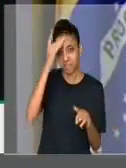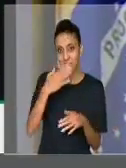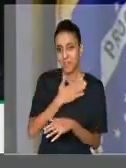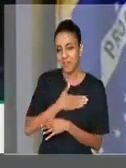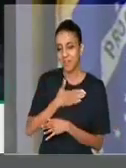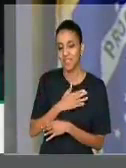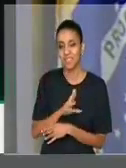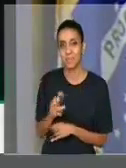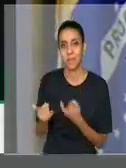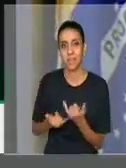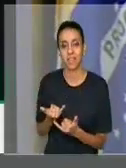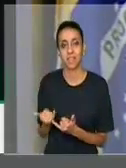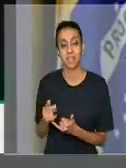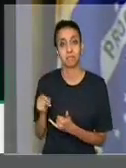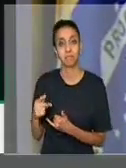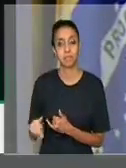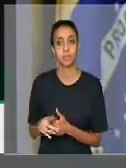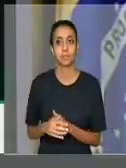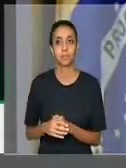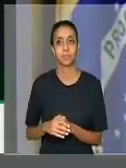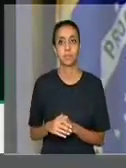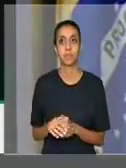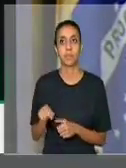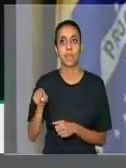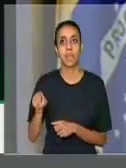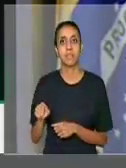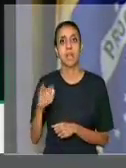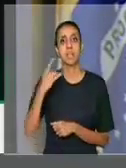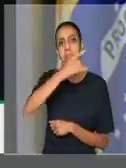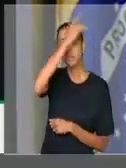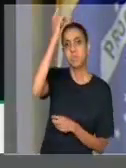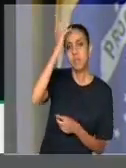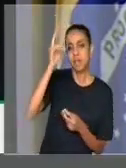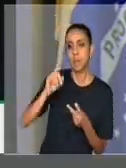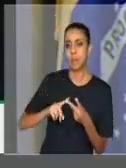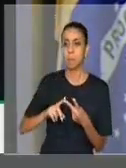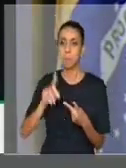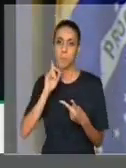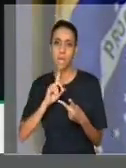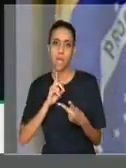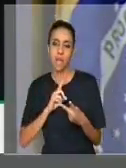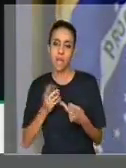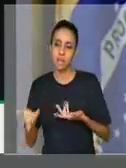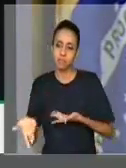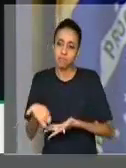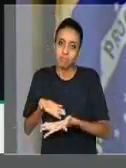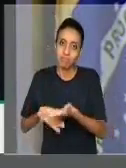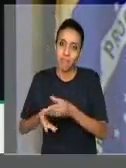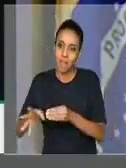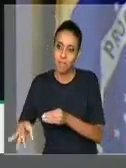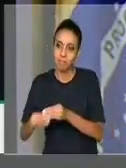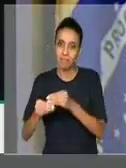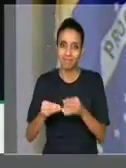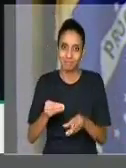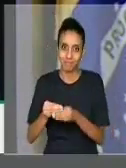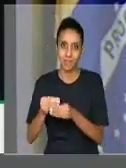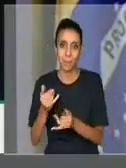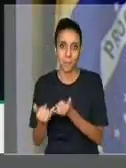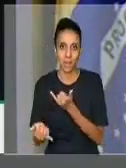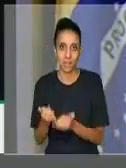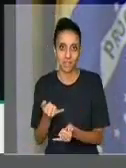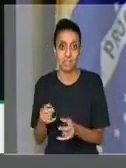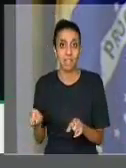família espírito santo e minas gerais são os estados que se complementam e com certeza fazem uma agenda